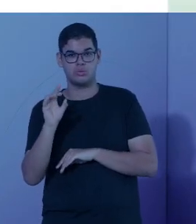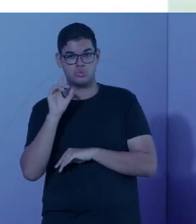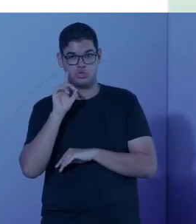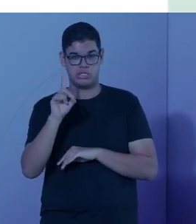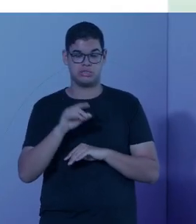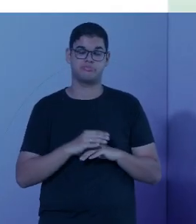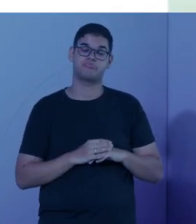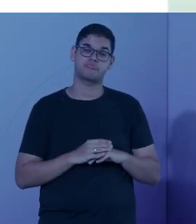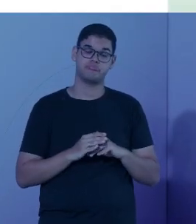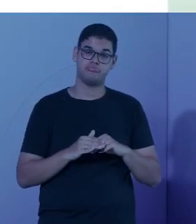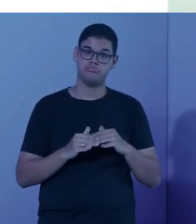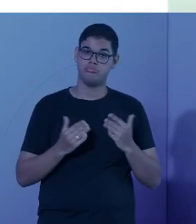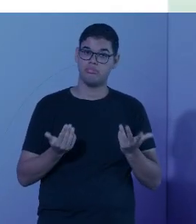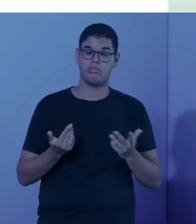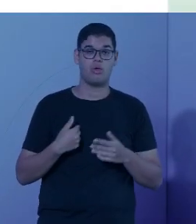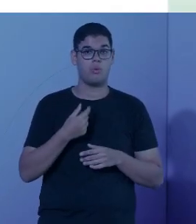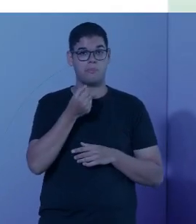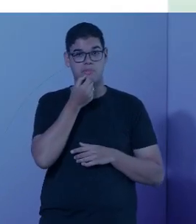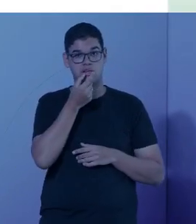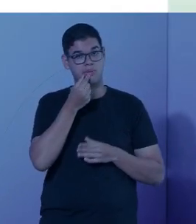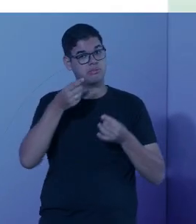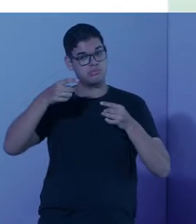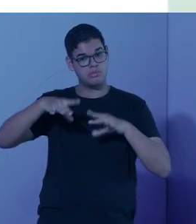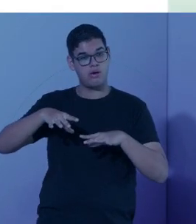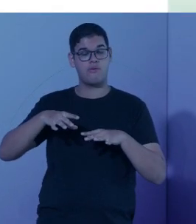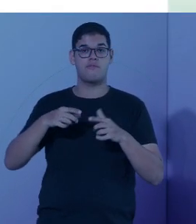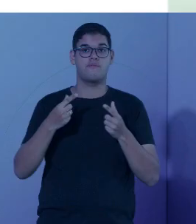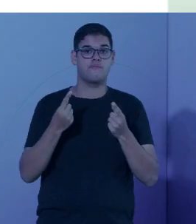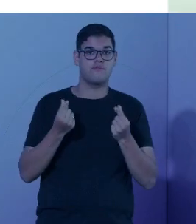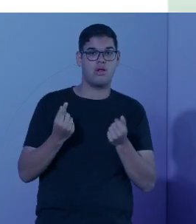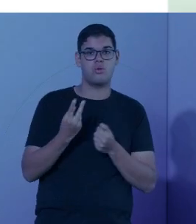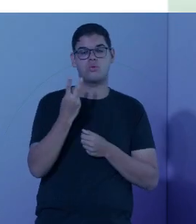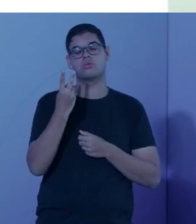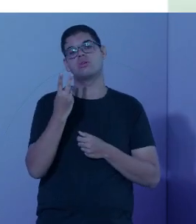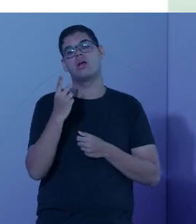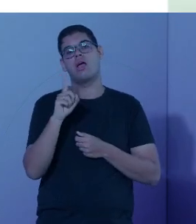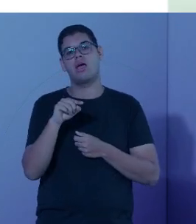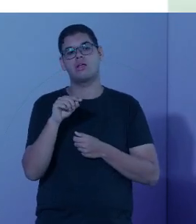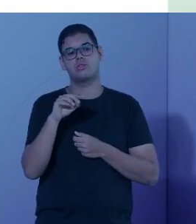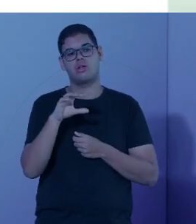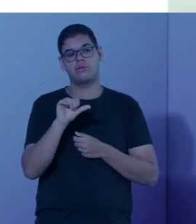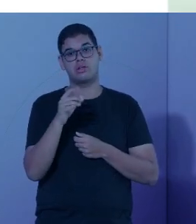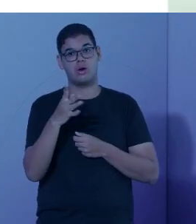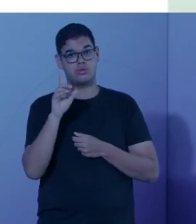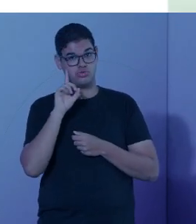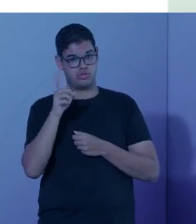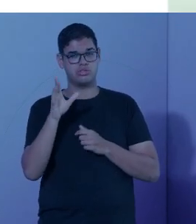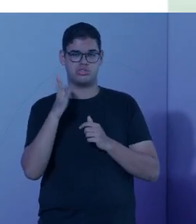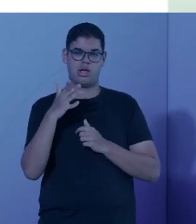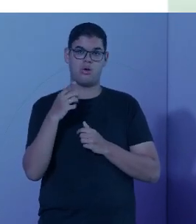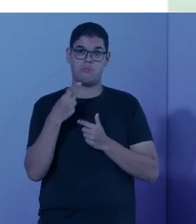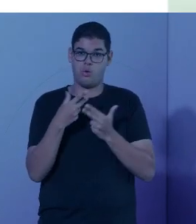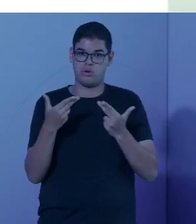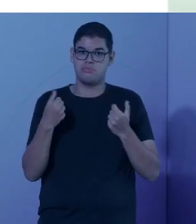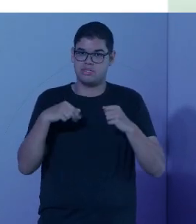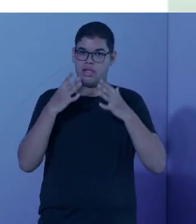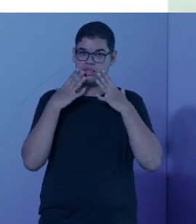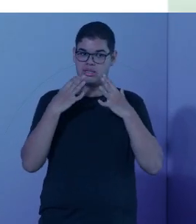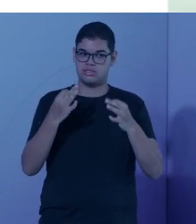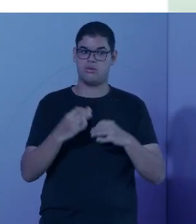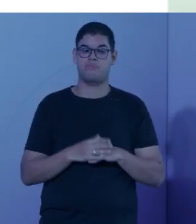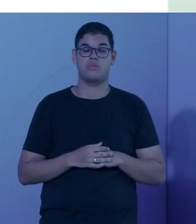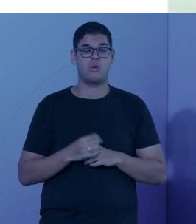O medicamento dispensado, valor mínimo, 94 dias. E aqui é um ponto de atenção para nós. Um dos